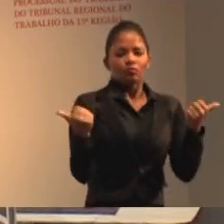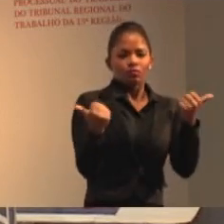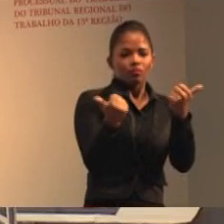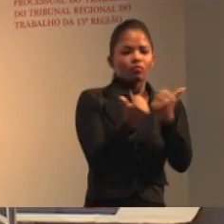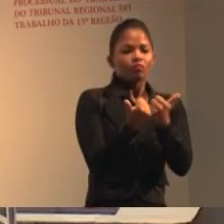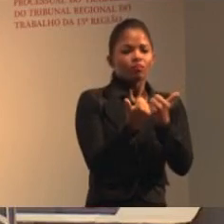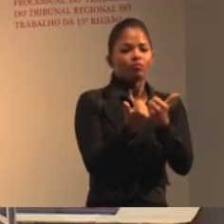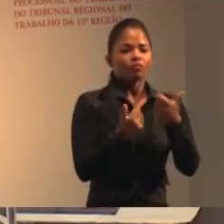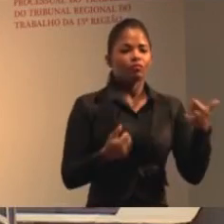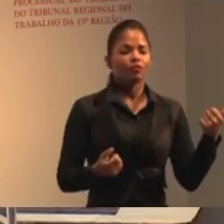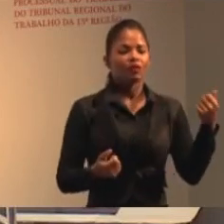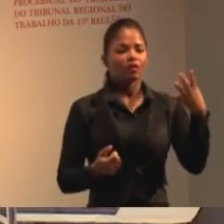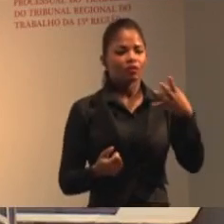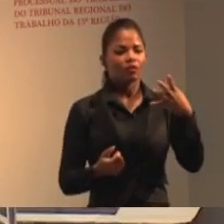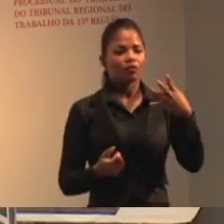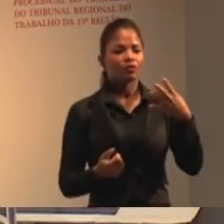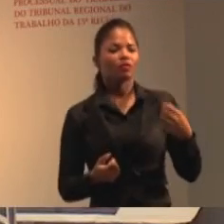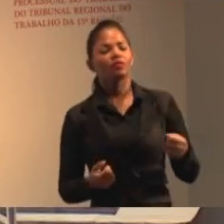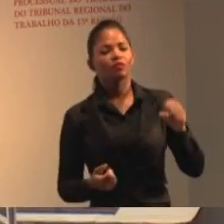em